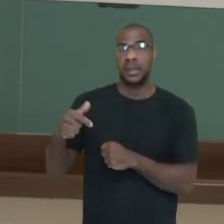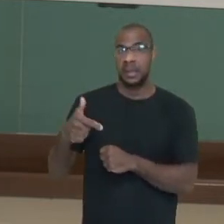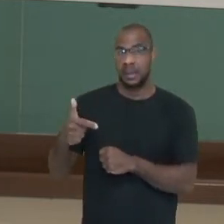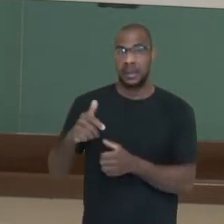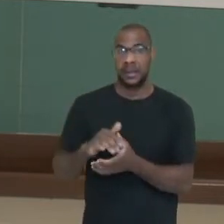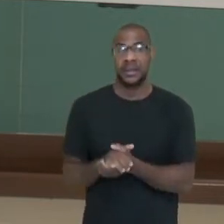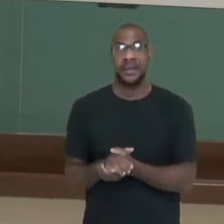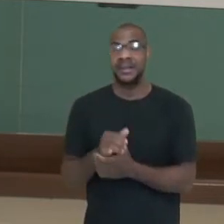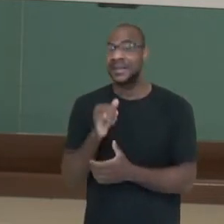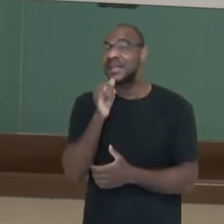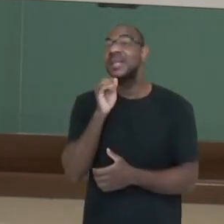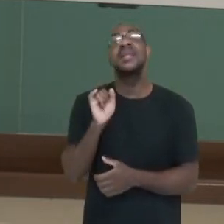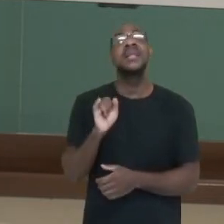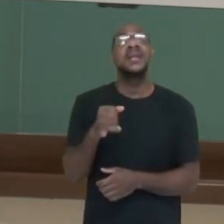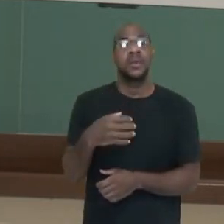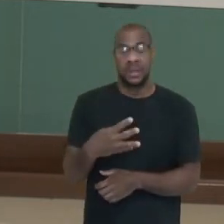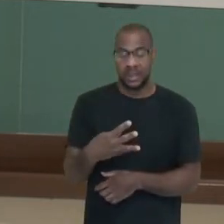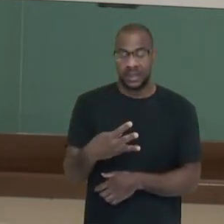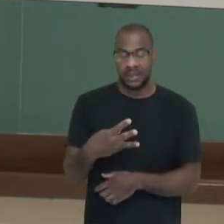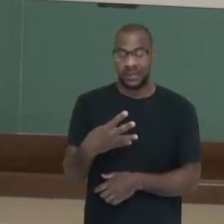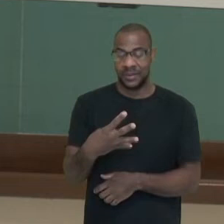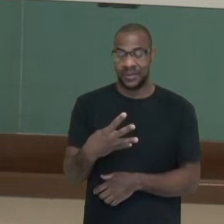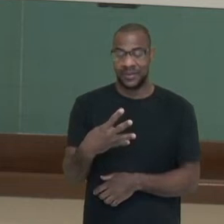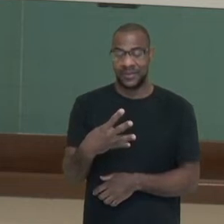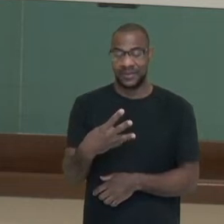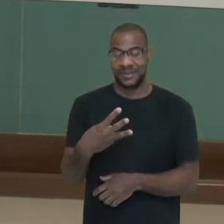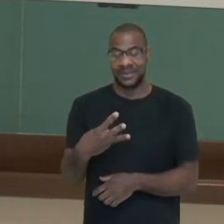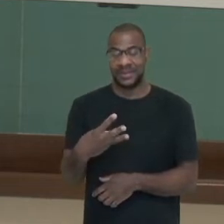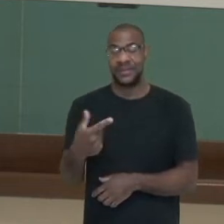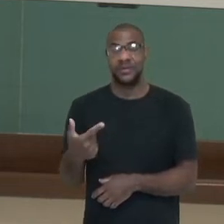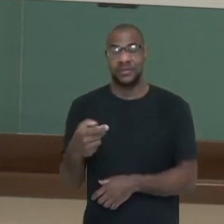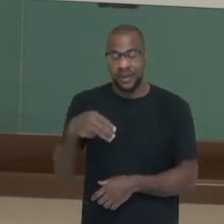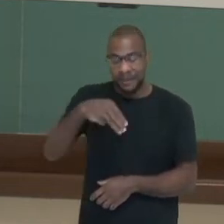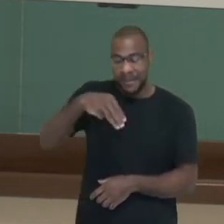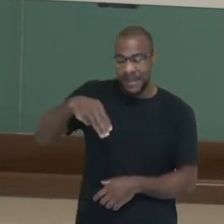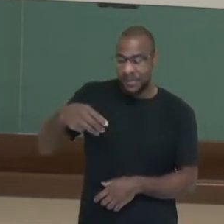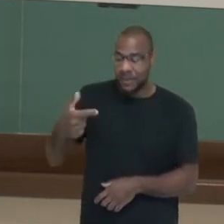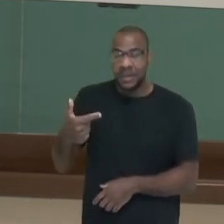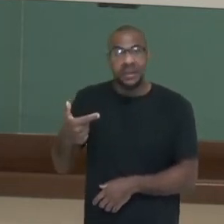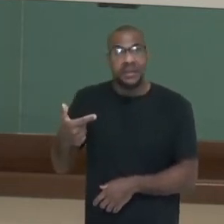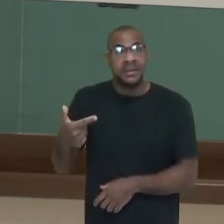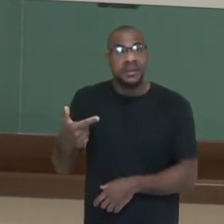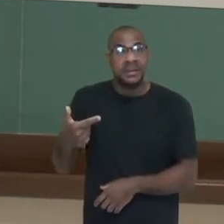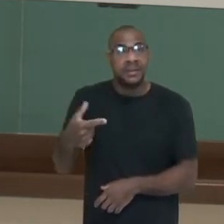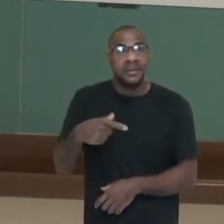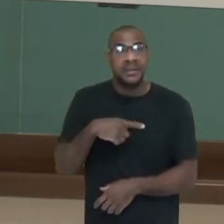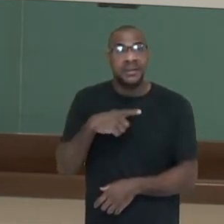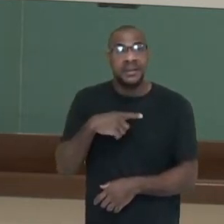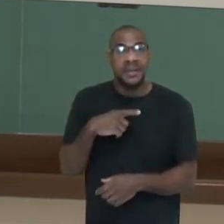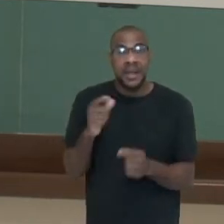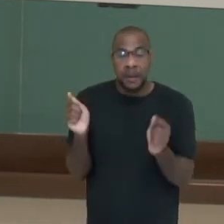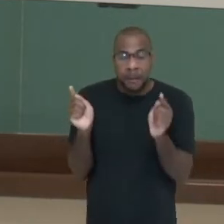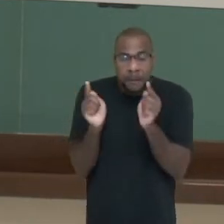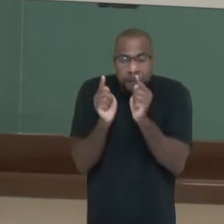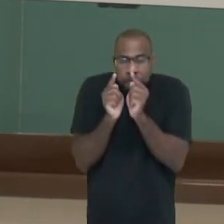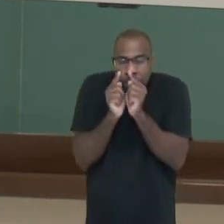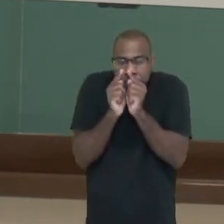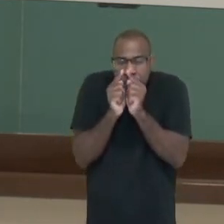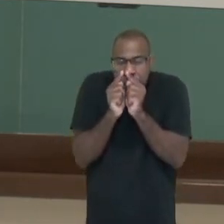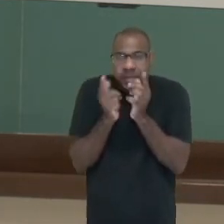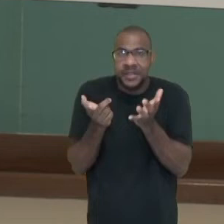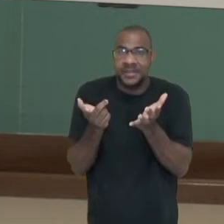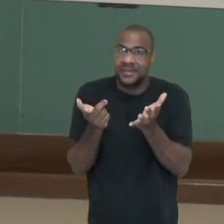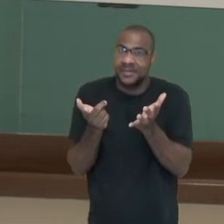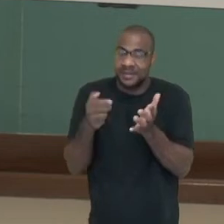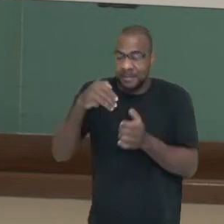432 milímetros², eu tenho certeza que vocês também têm a noção de que é alguma coisa muito pequena. Agora, se eu